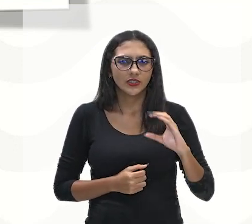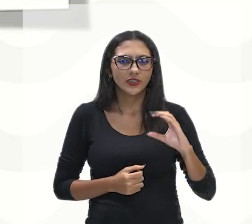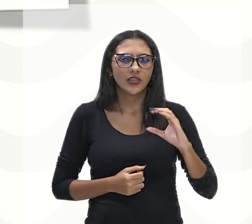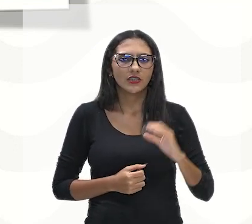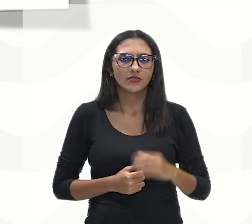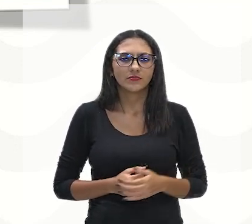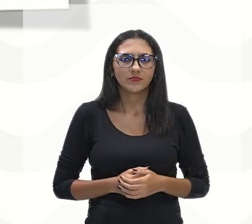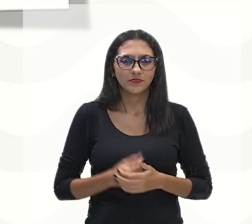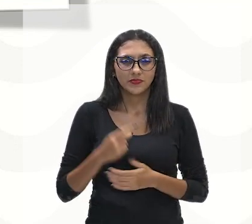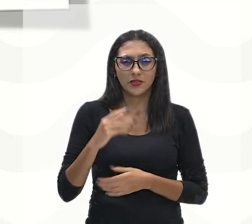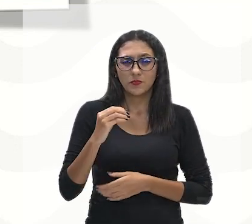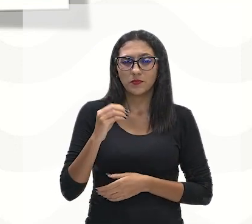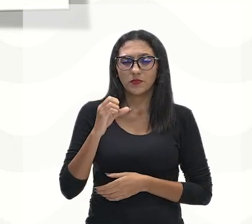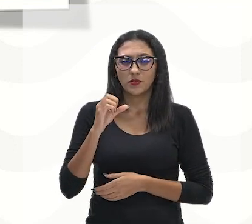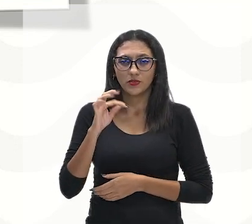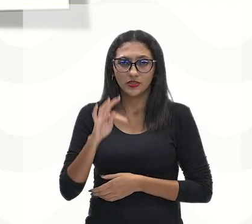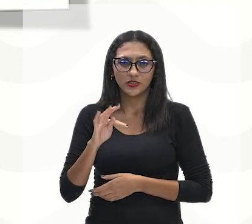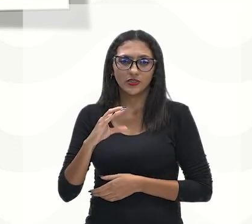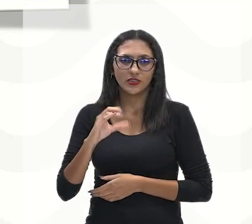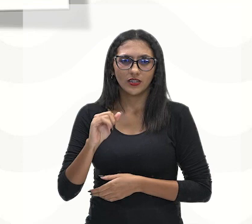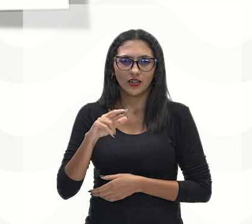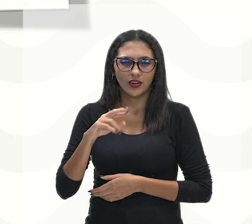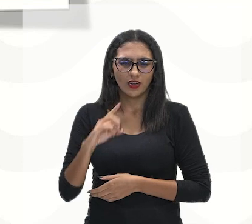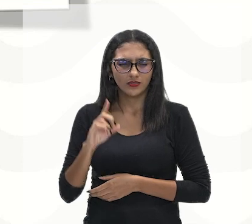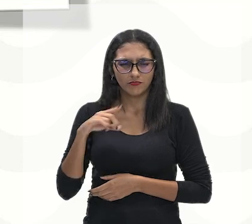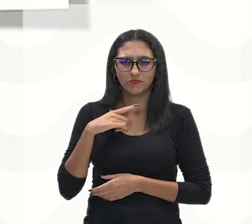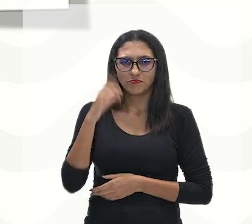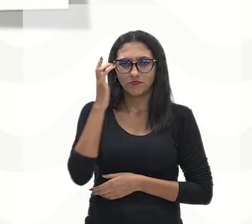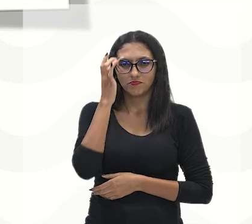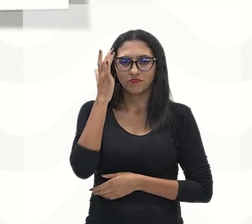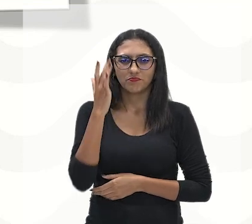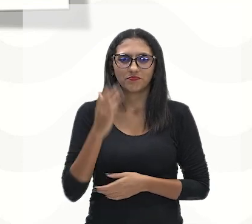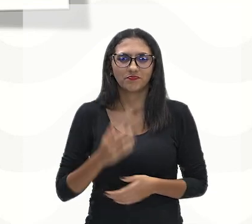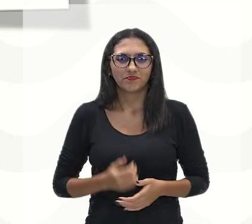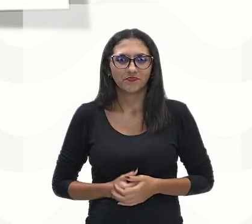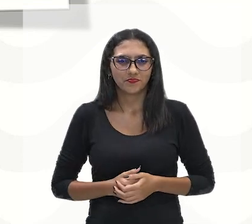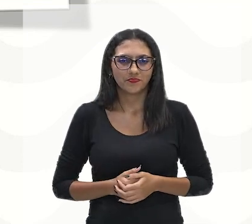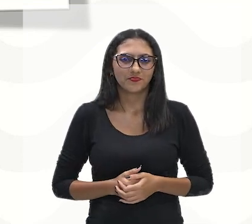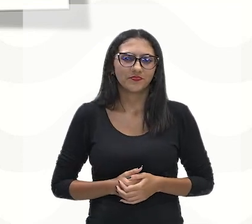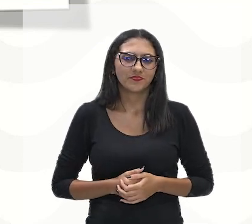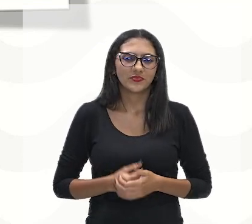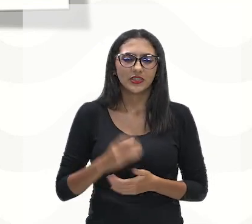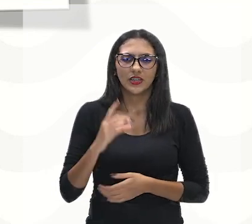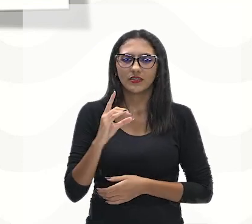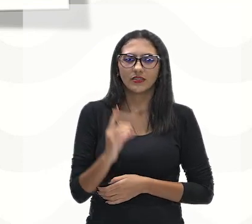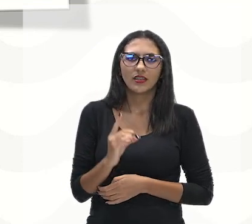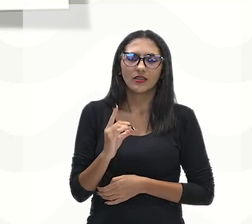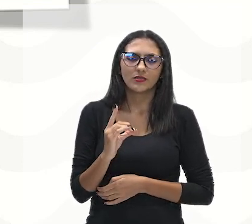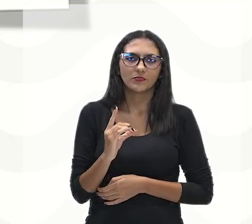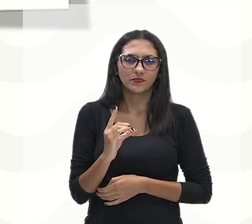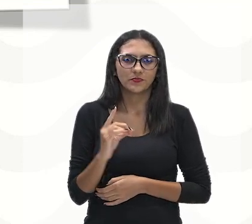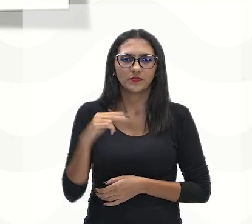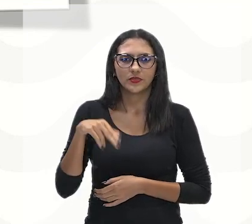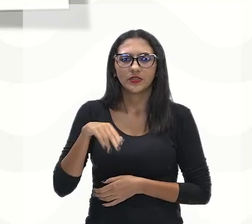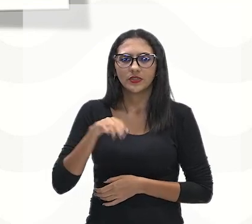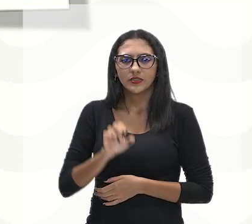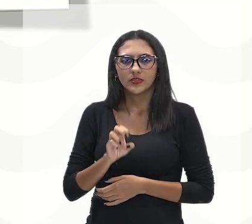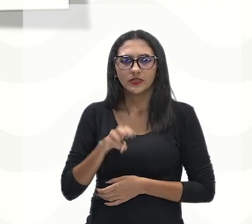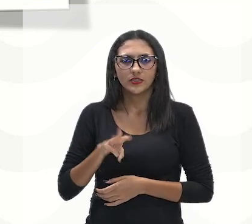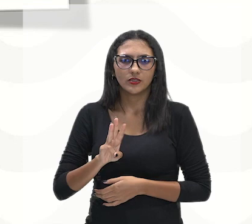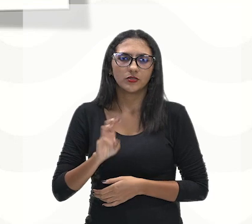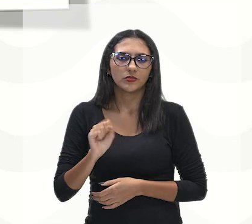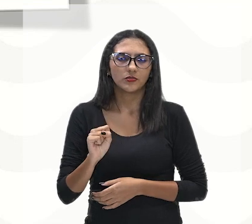essa. Postcard. E a letter D, newspaper. Então, nós